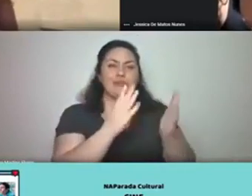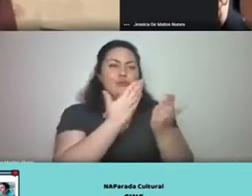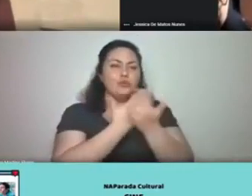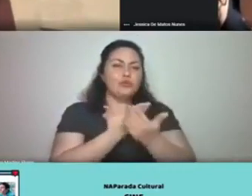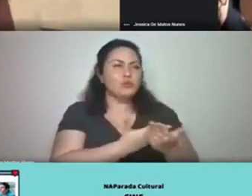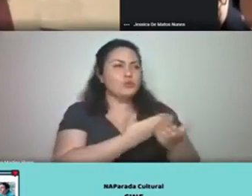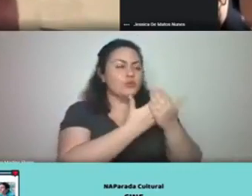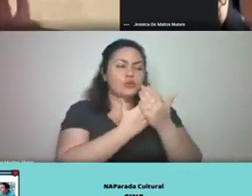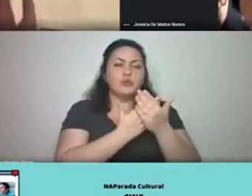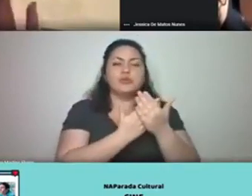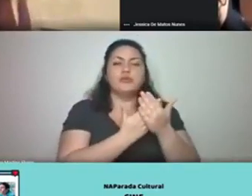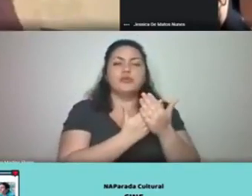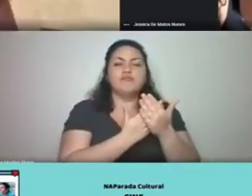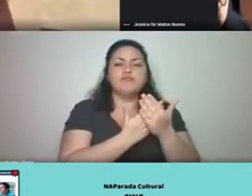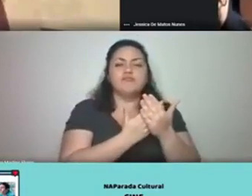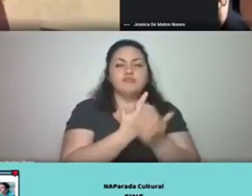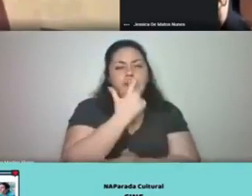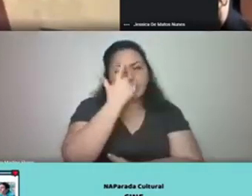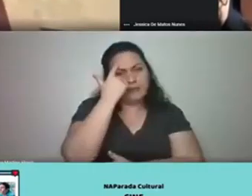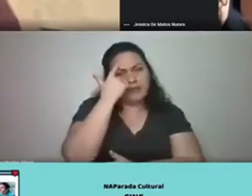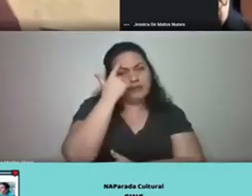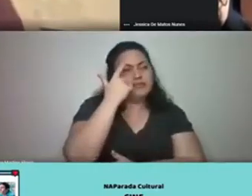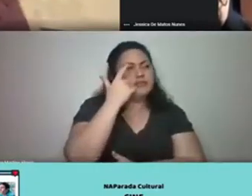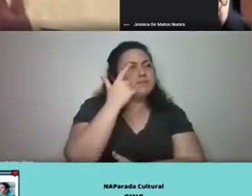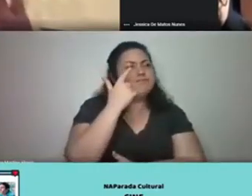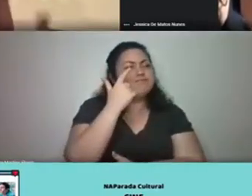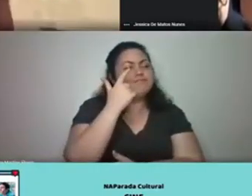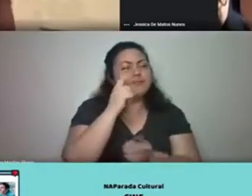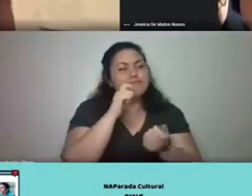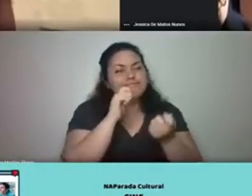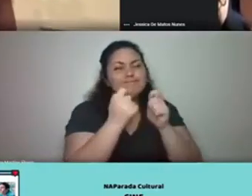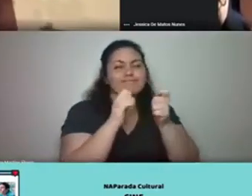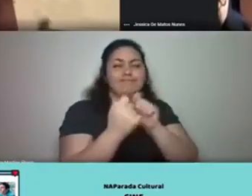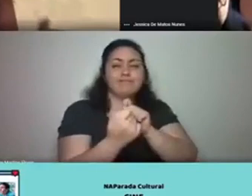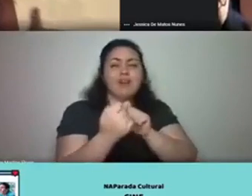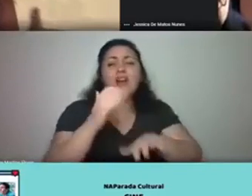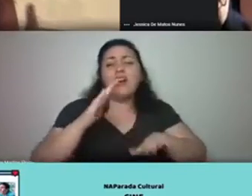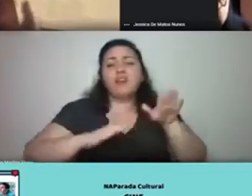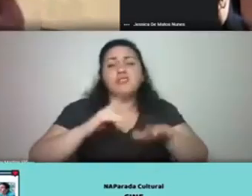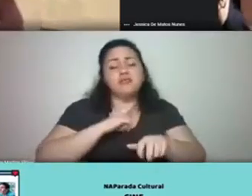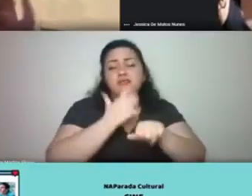ressignificando eles, e claro que vão existir matérias ou disciplinas em que a gente não vai se